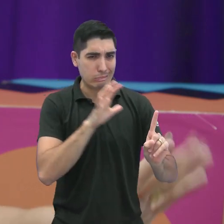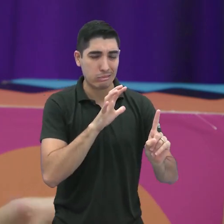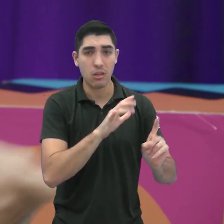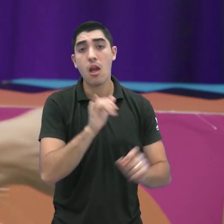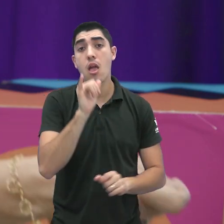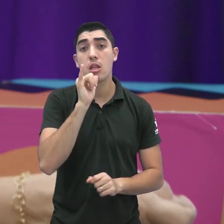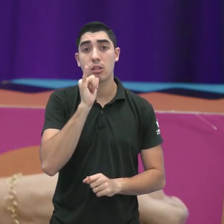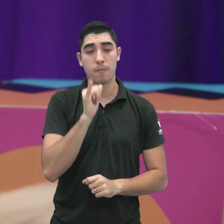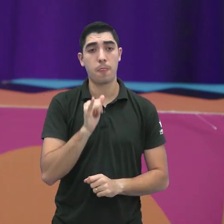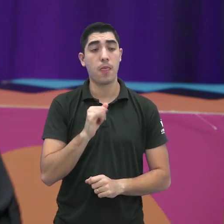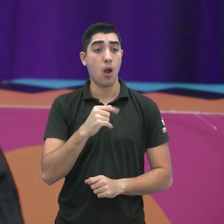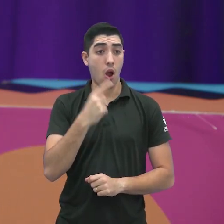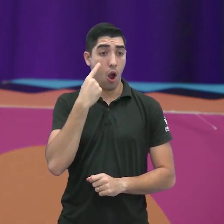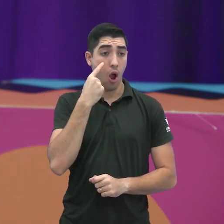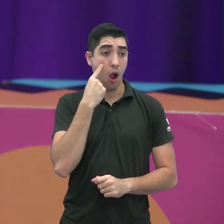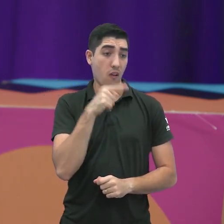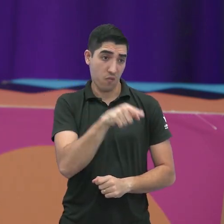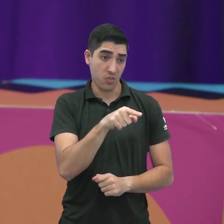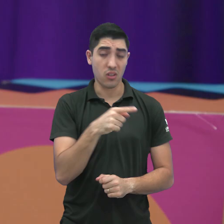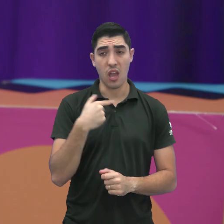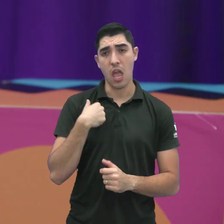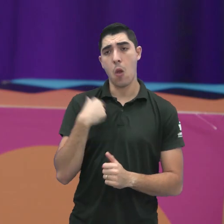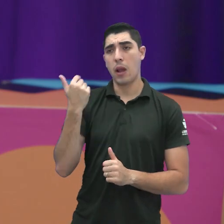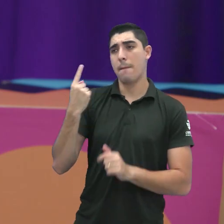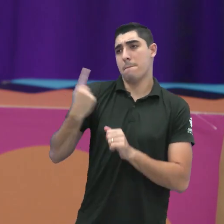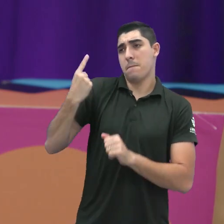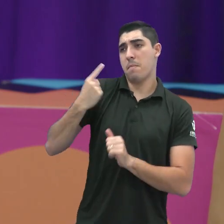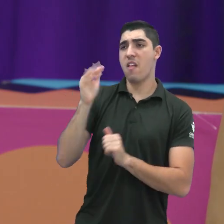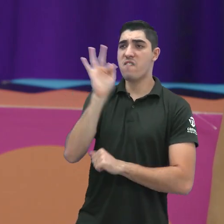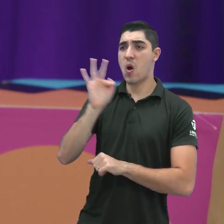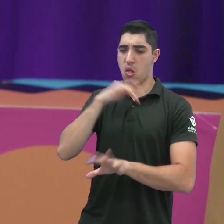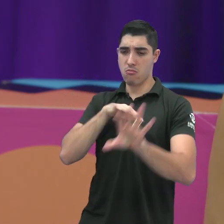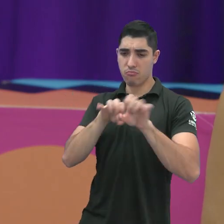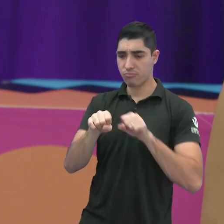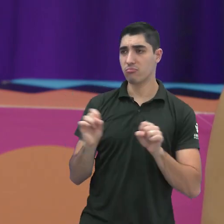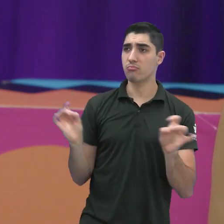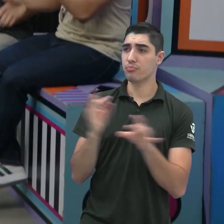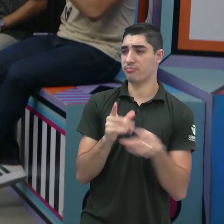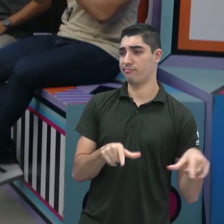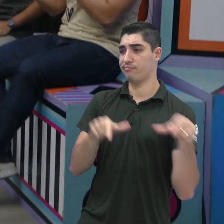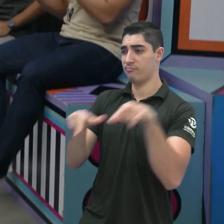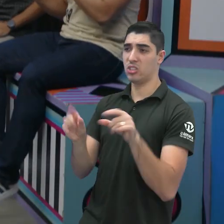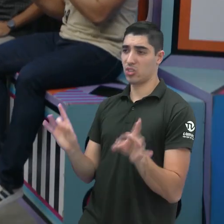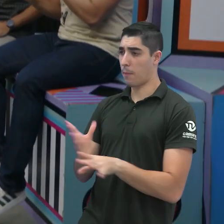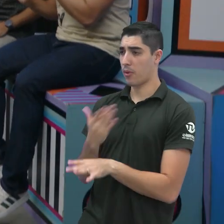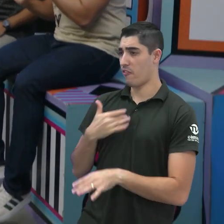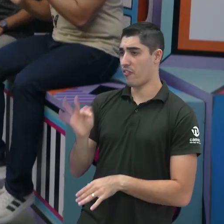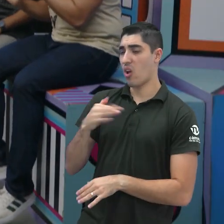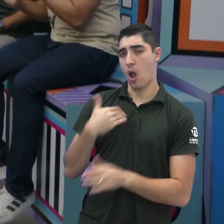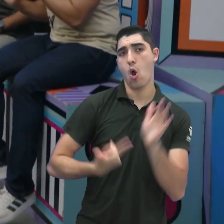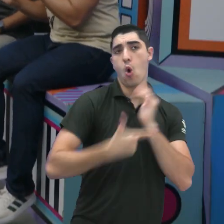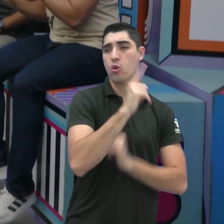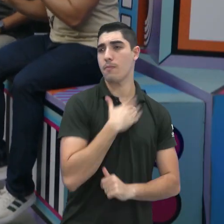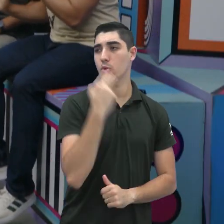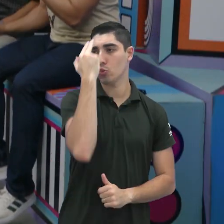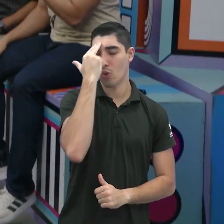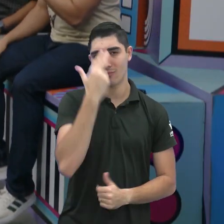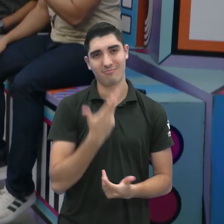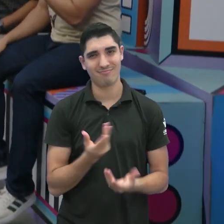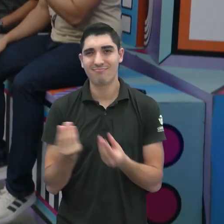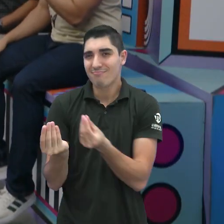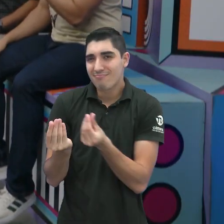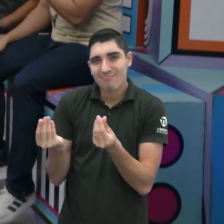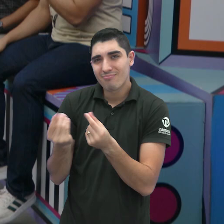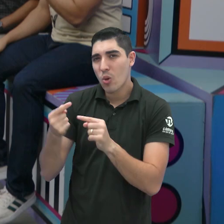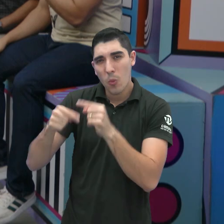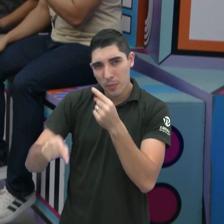primeira faculdade, está aqui o diploma, agora eu vou trilhar meu caminho. E não é isso que a gente quer, Mas né? daí também o tempo que passou não volta mais, Não né? volta Ele pode ser mais. determinante